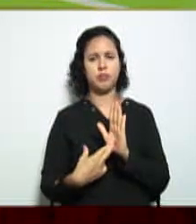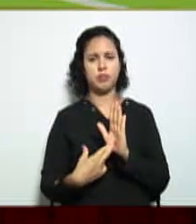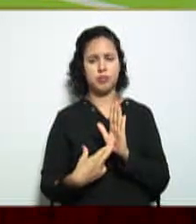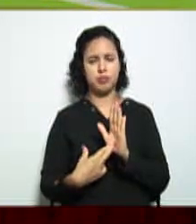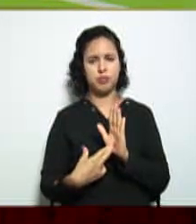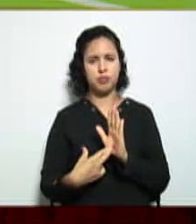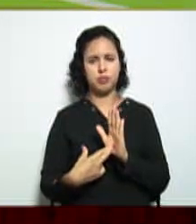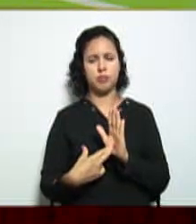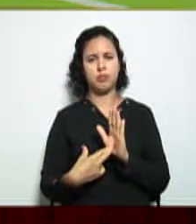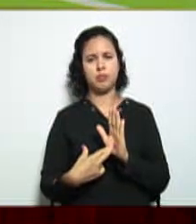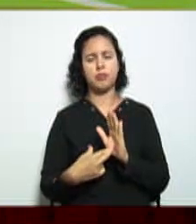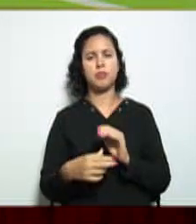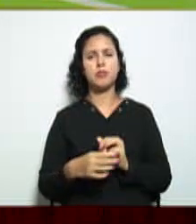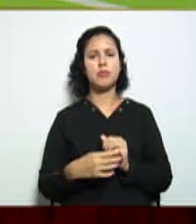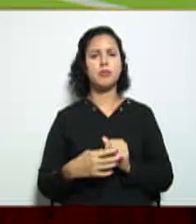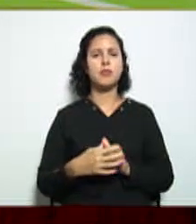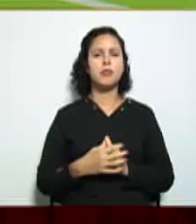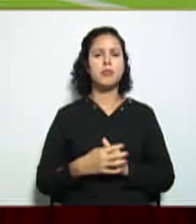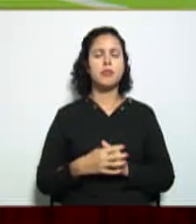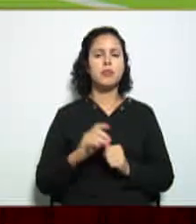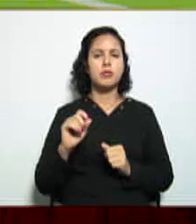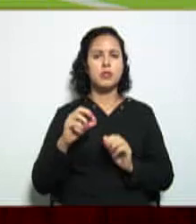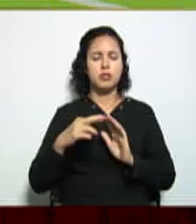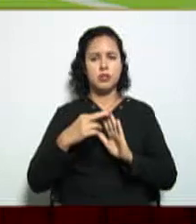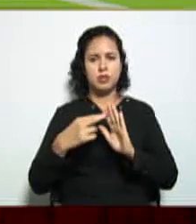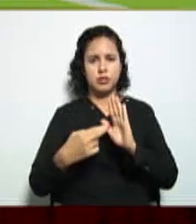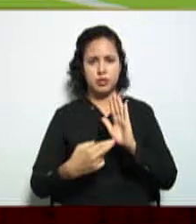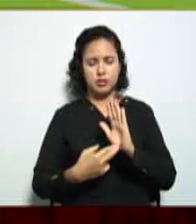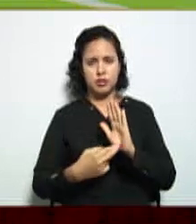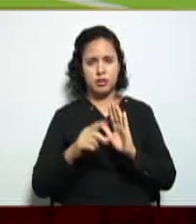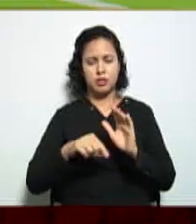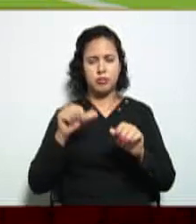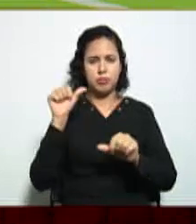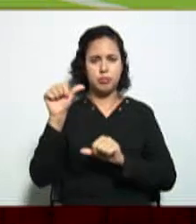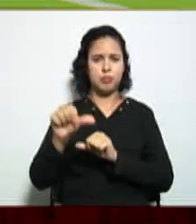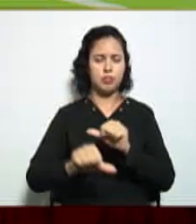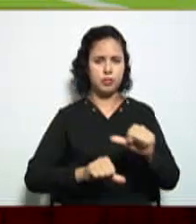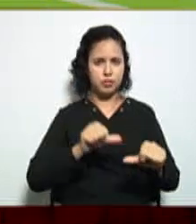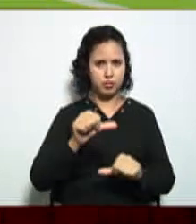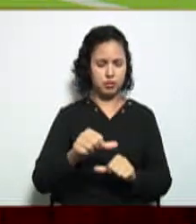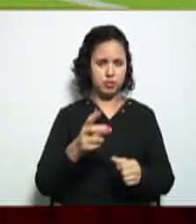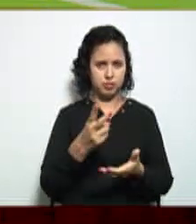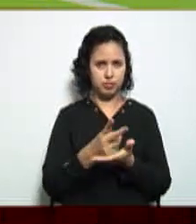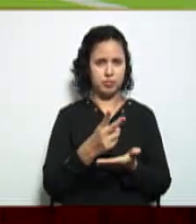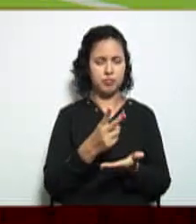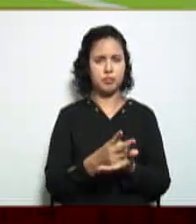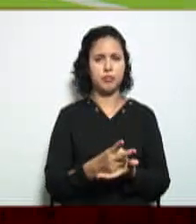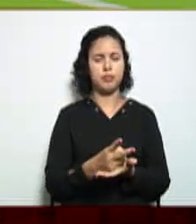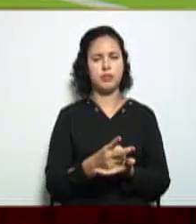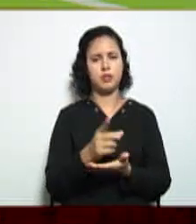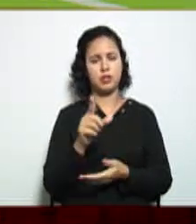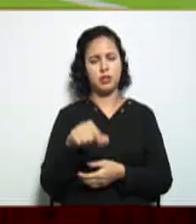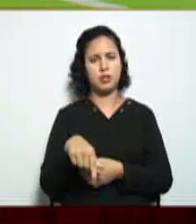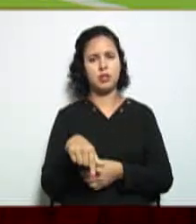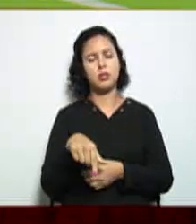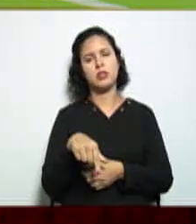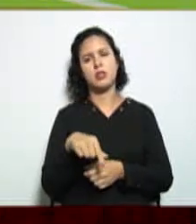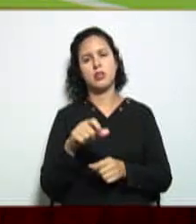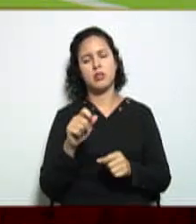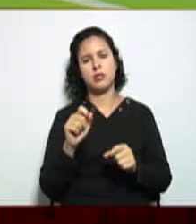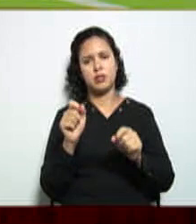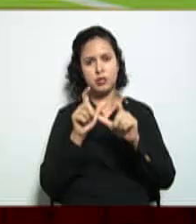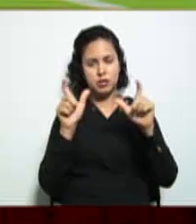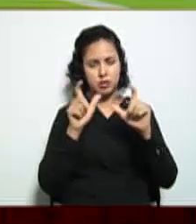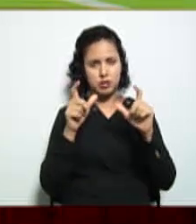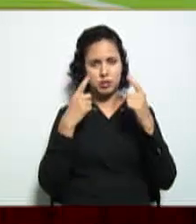de Normas Técnicas elabora. Essas regrinhas, elas são mutáveis, né, elas mudam com o tempo. E é por isso que a gente sempre tem que estar atento a